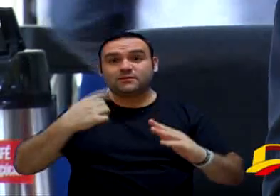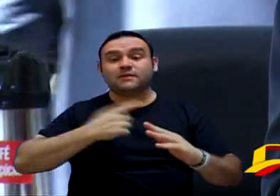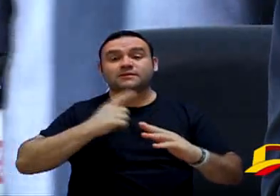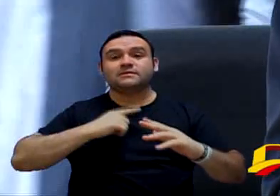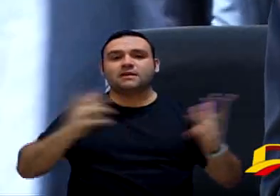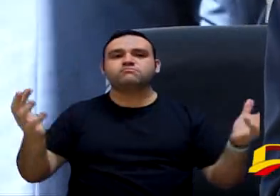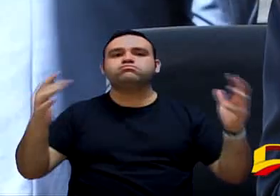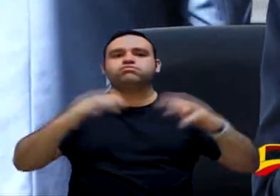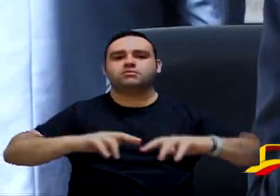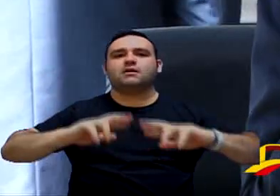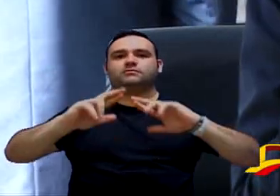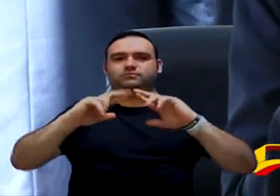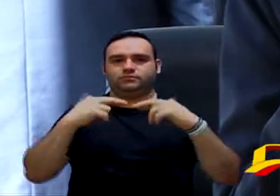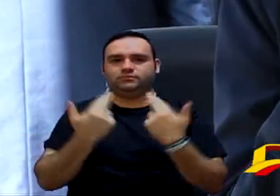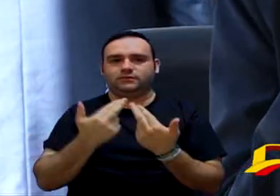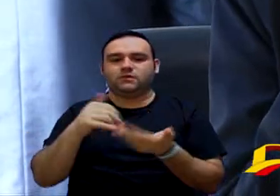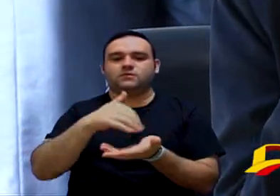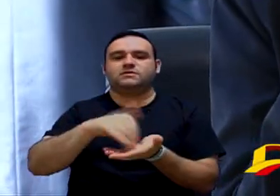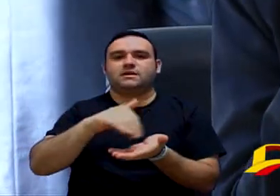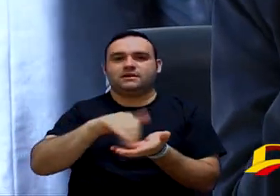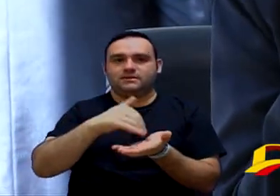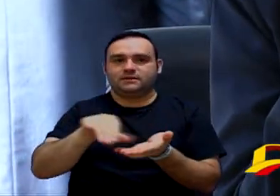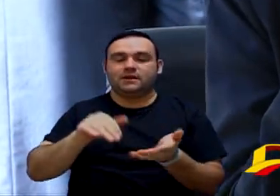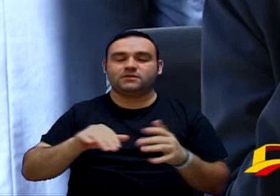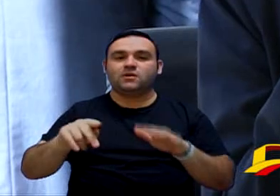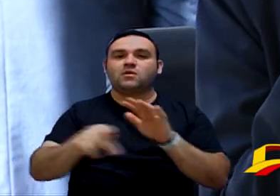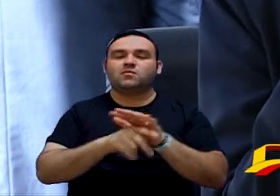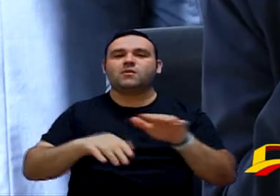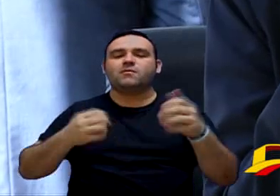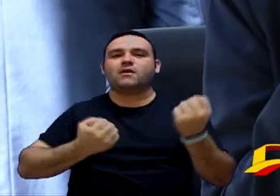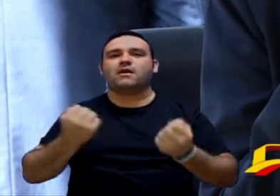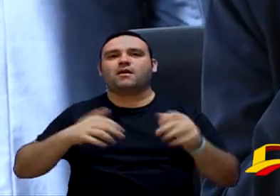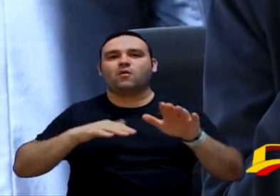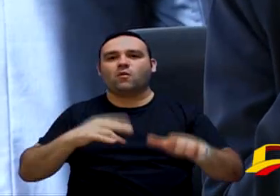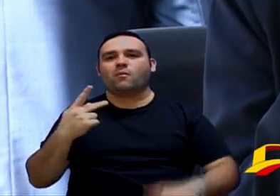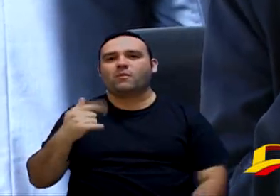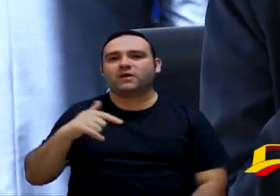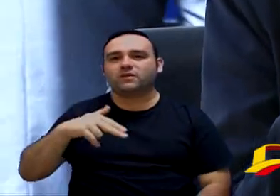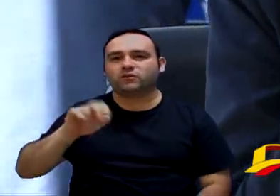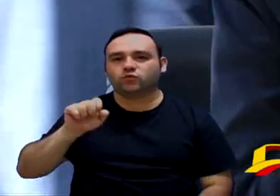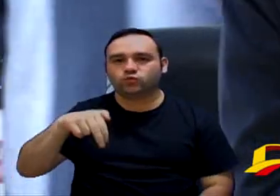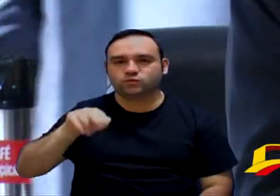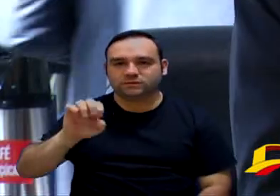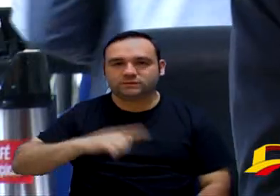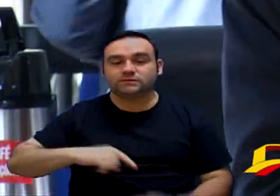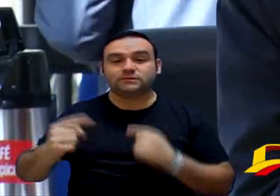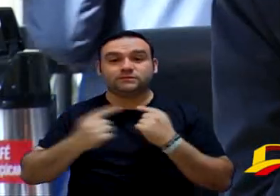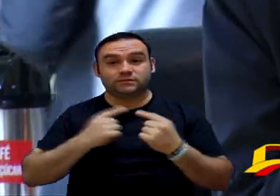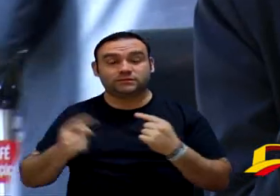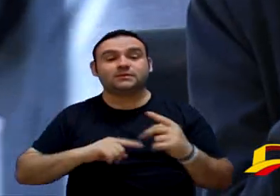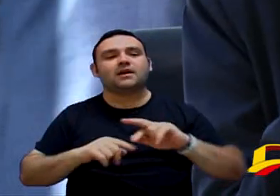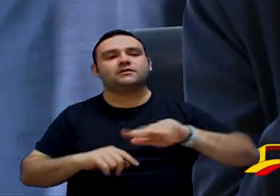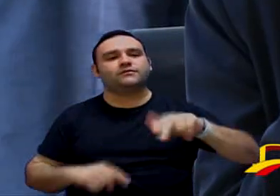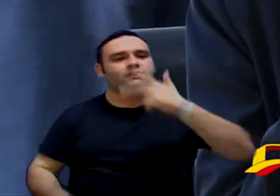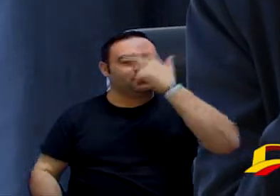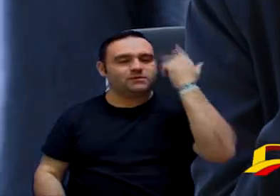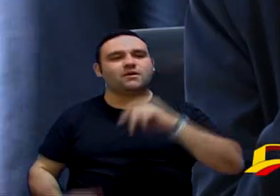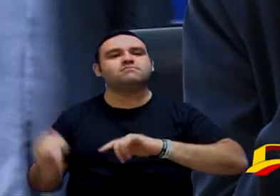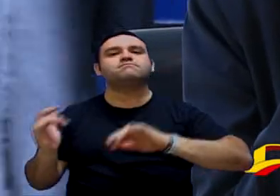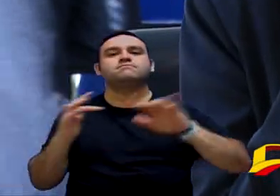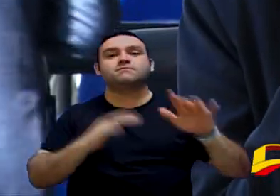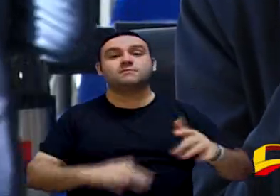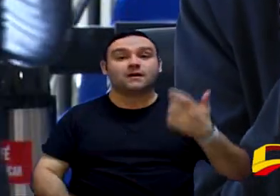uma reunião inclusive com secretário de mobilidade o pasquini onde foi com vários moradores